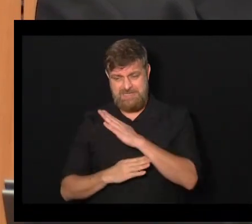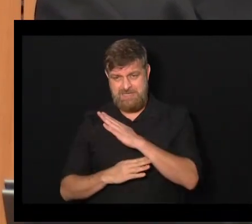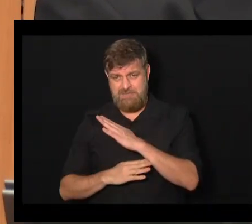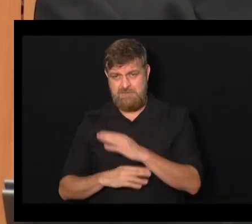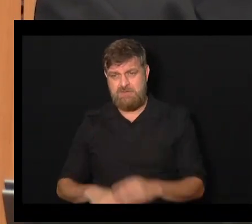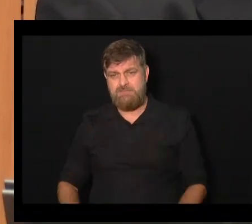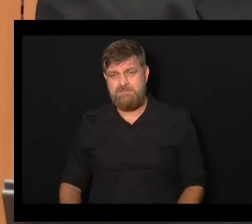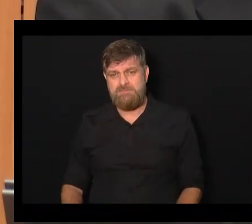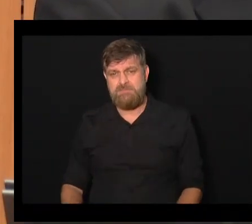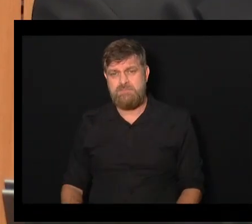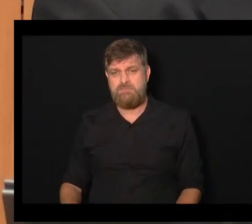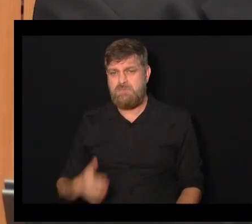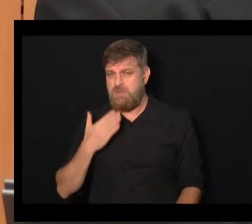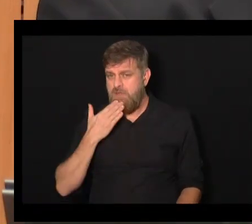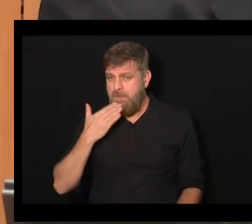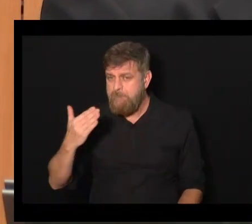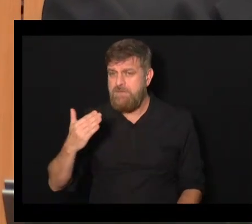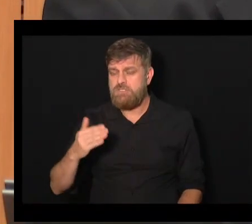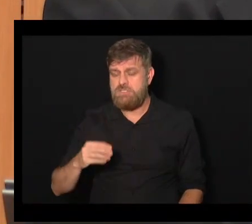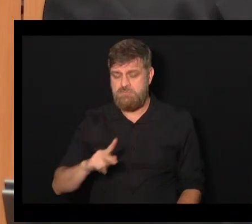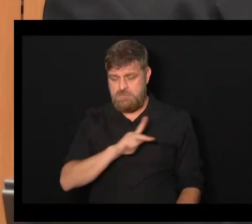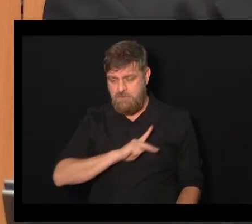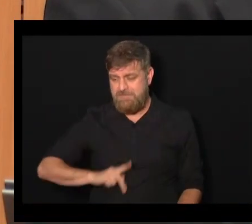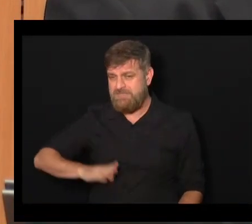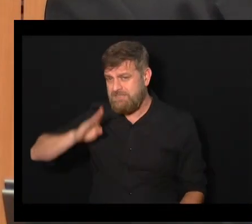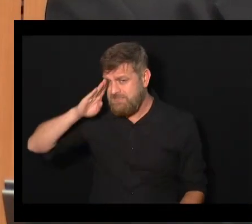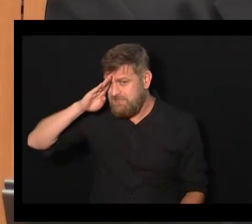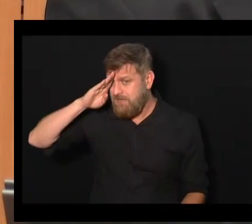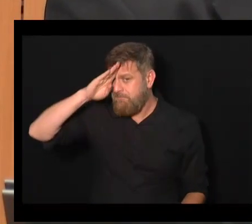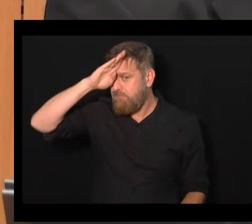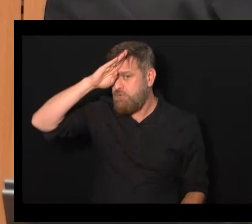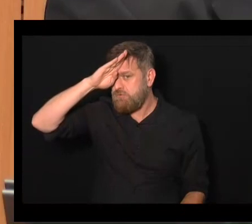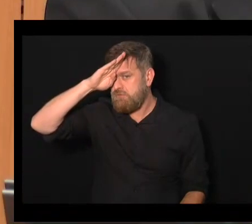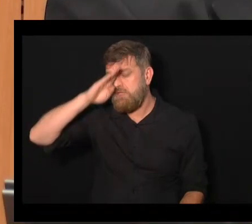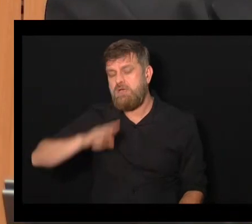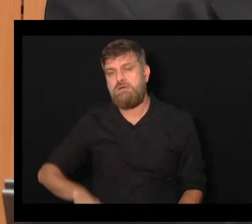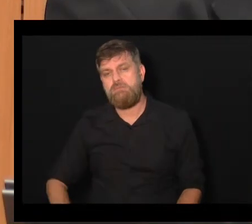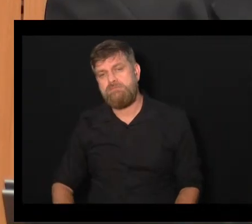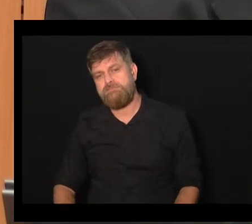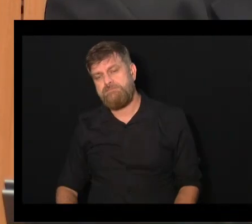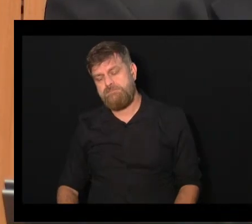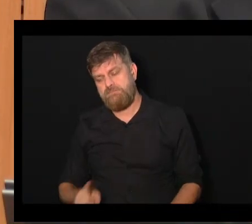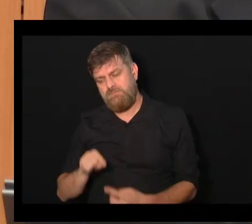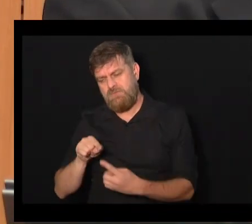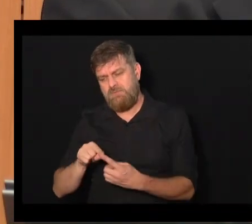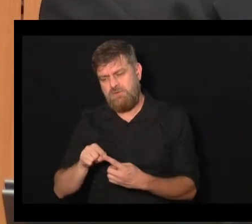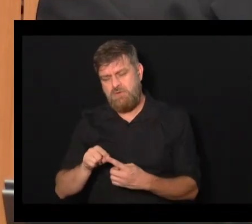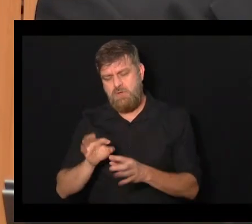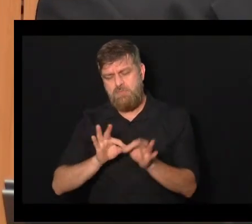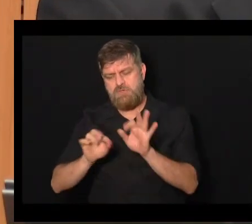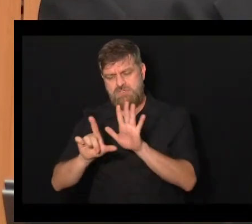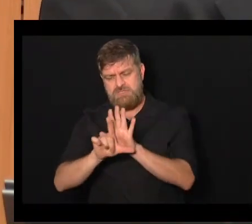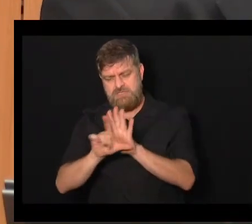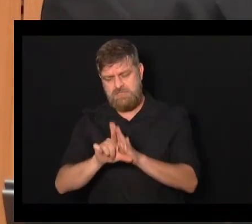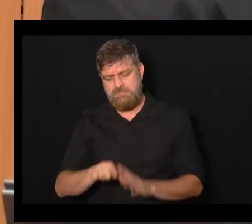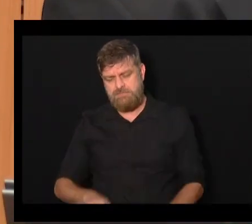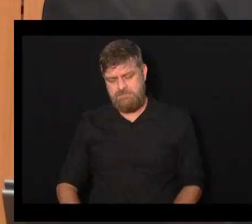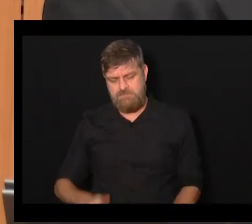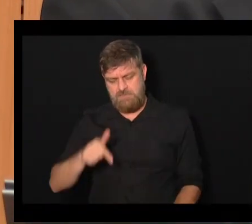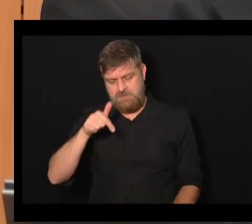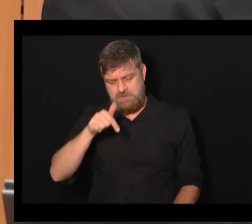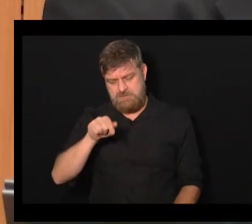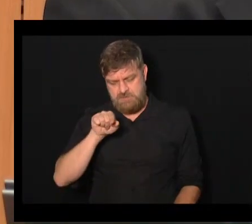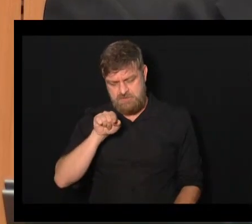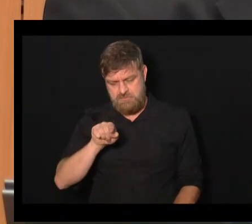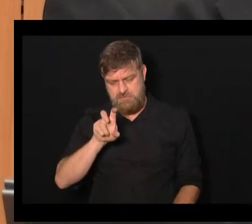apela ao presidente da República, senhor Jair Messias Bolsonaro, para que vete na íntegra o projeto de lei número